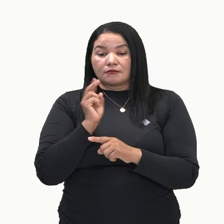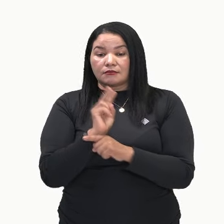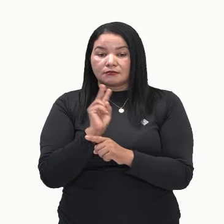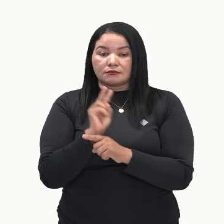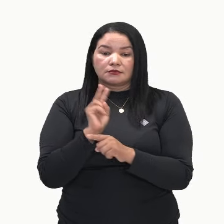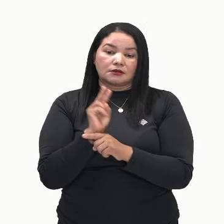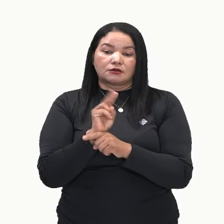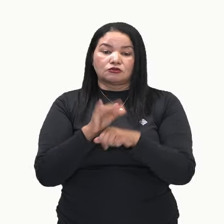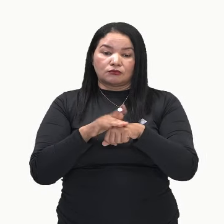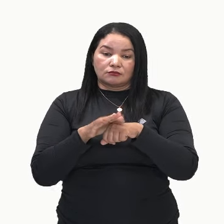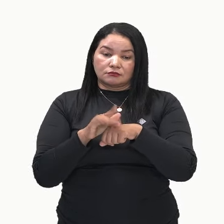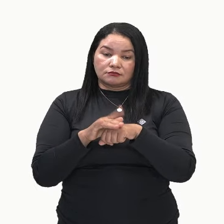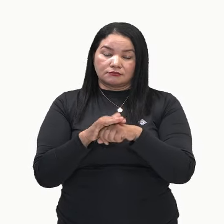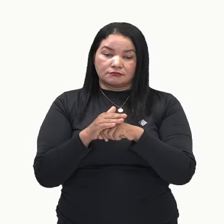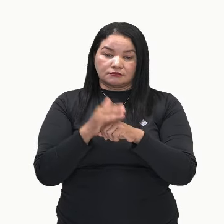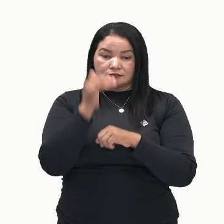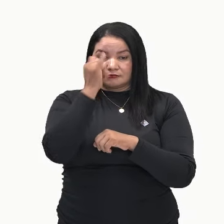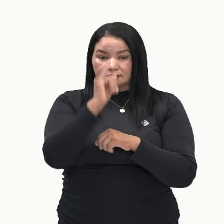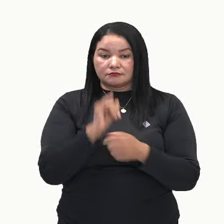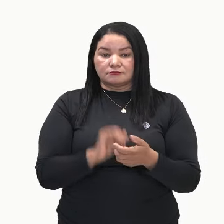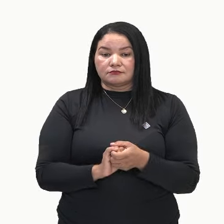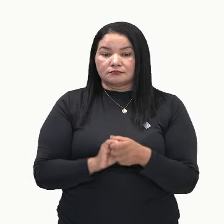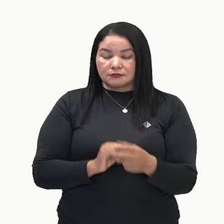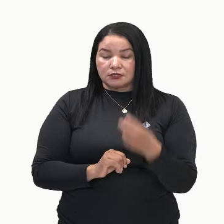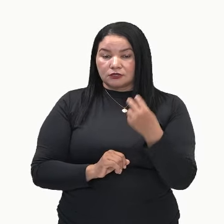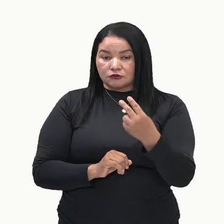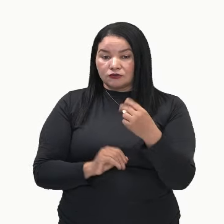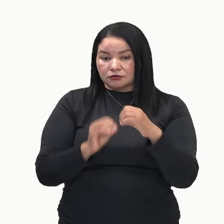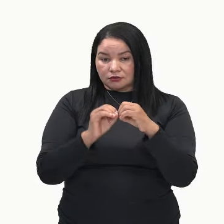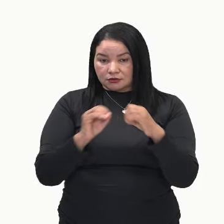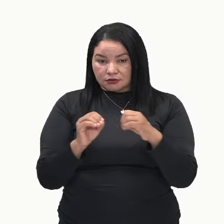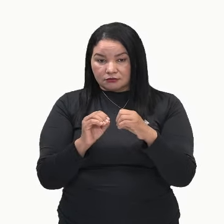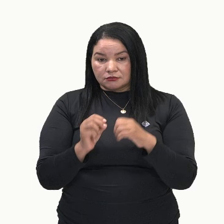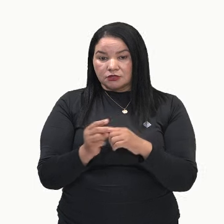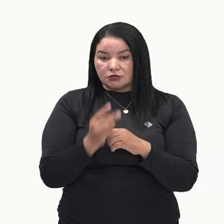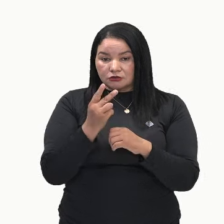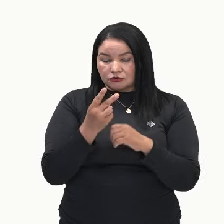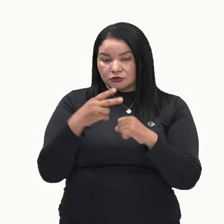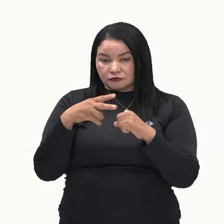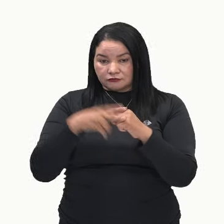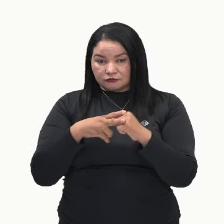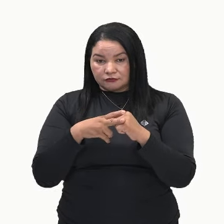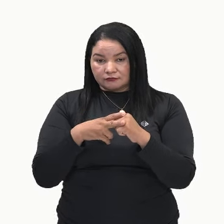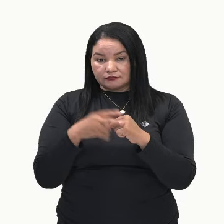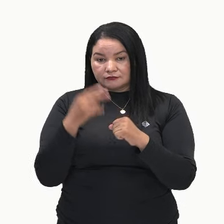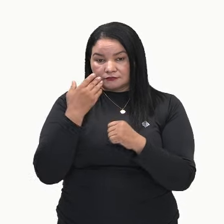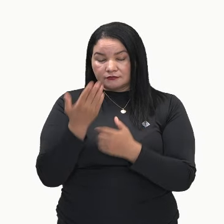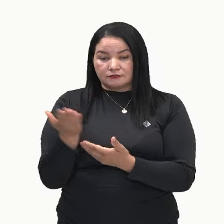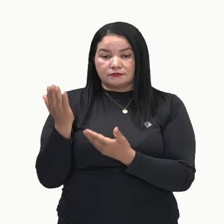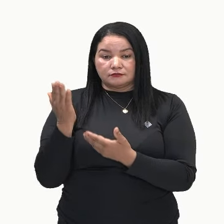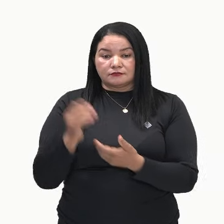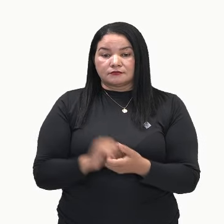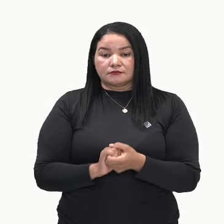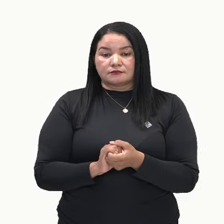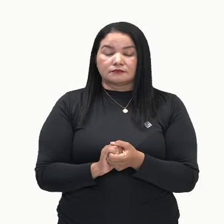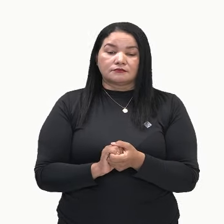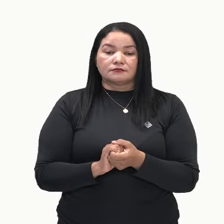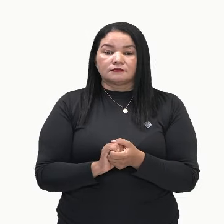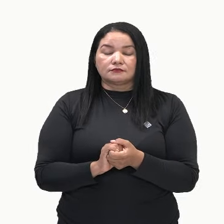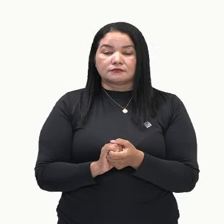protegem. Duas ações, dois verbos. Eu tenho aqui um período